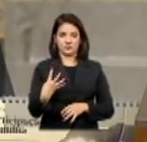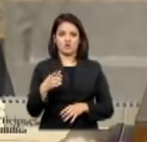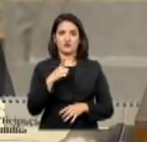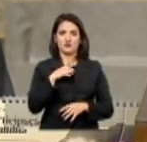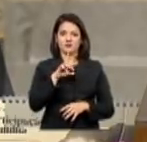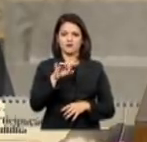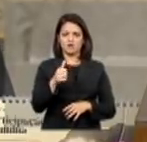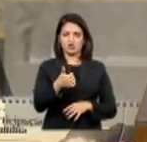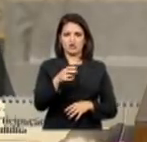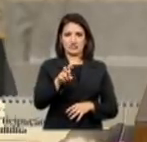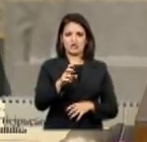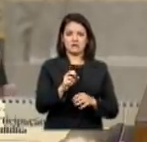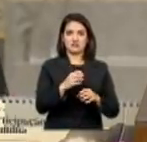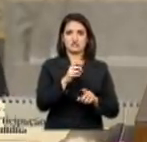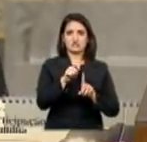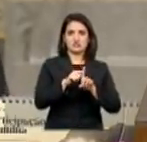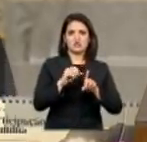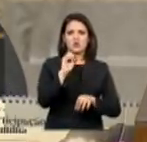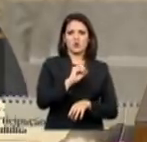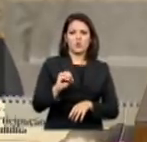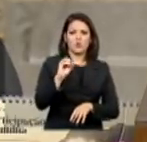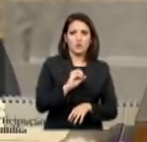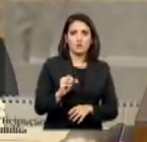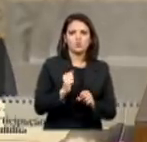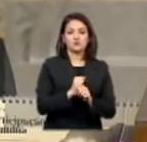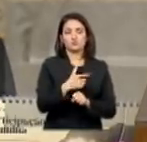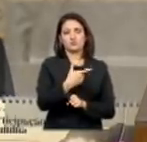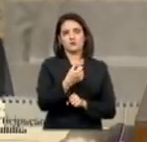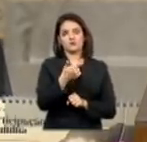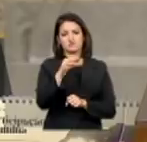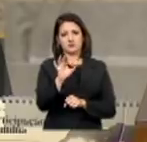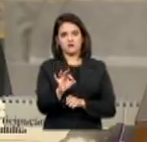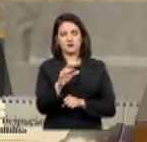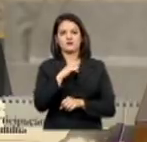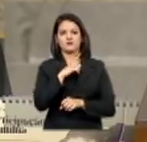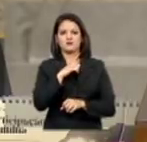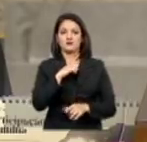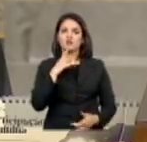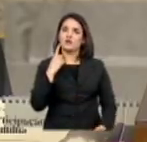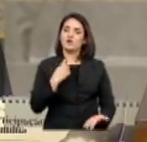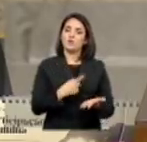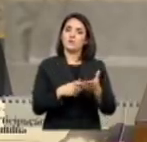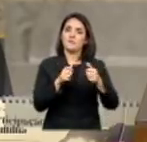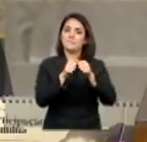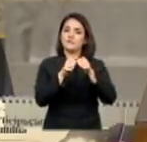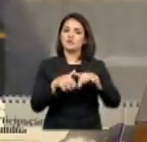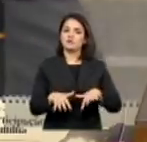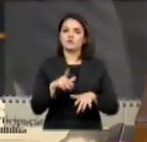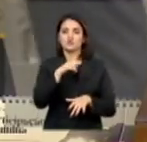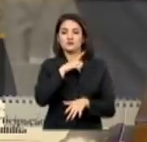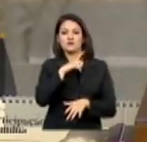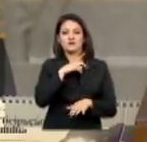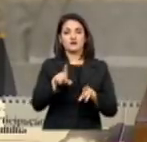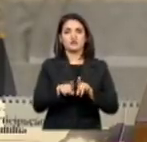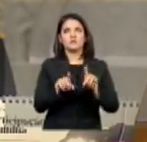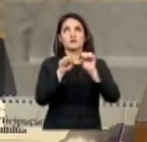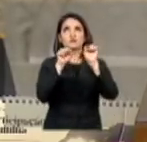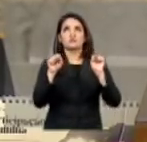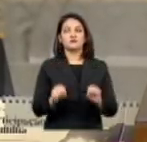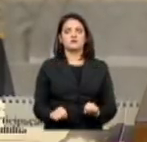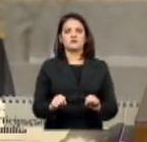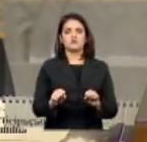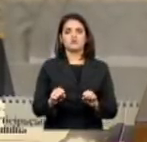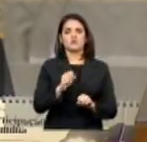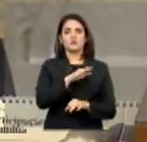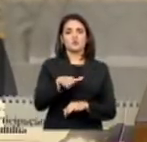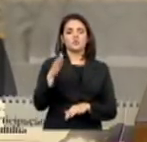de 2010 que enfatiza cumpre observar que o prejuízo constituir viga mestra do sistema de unidades sendo